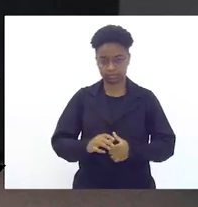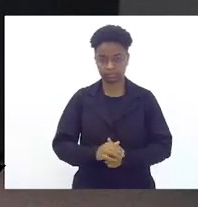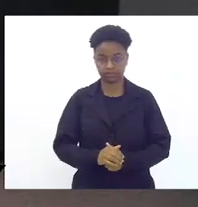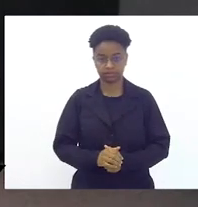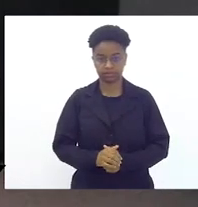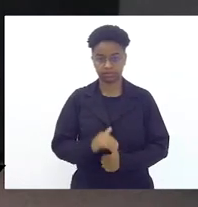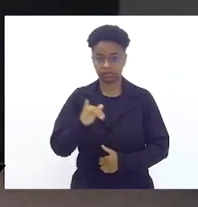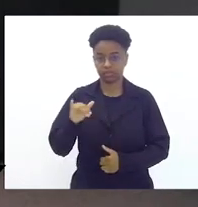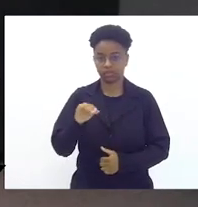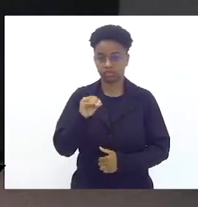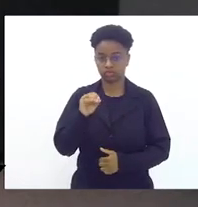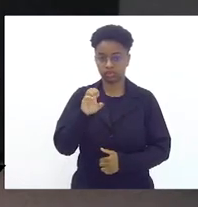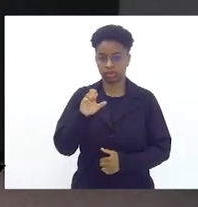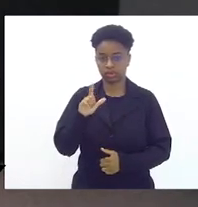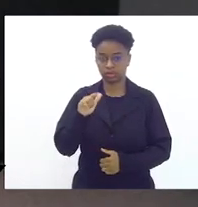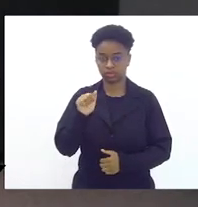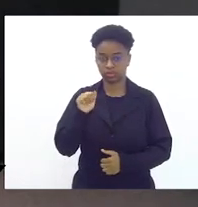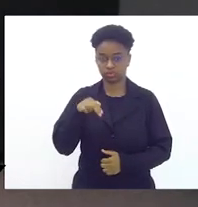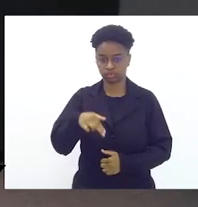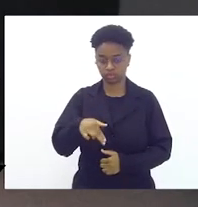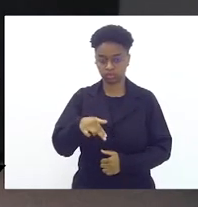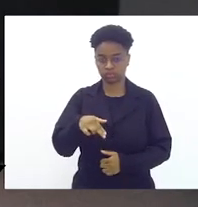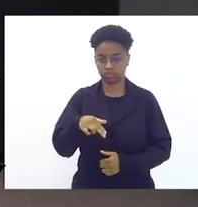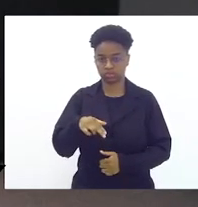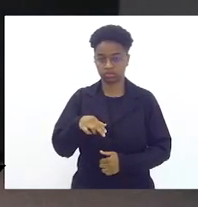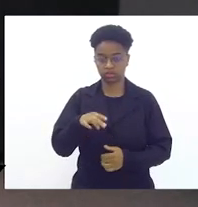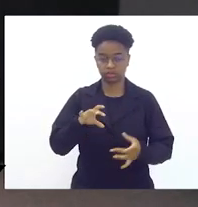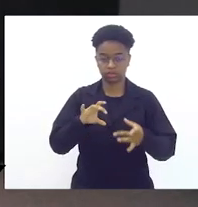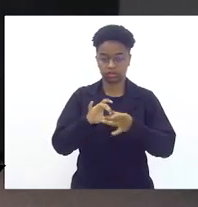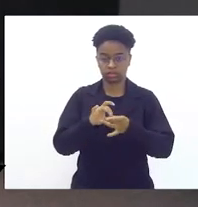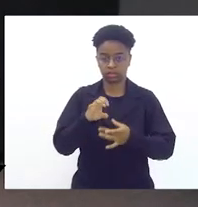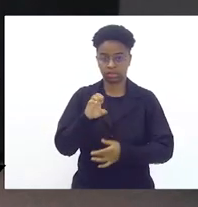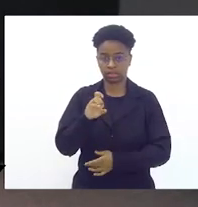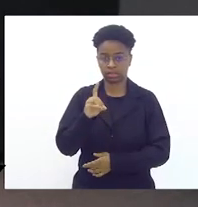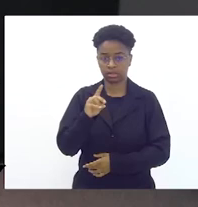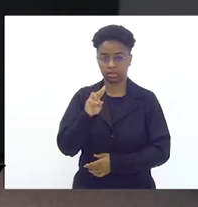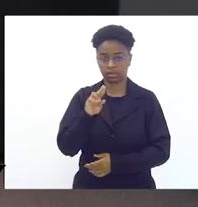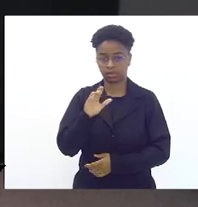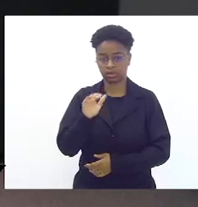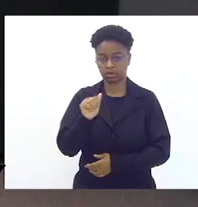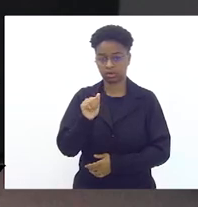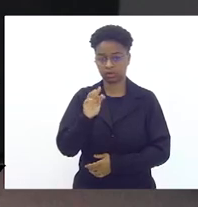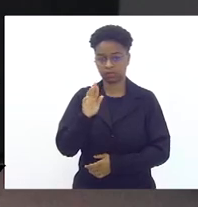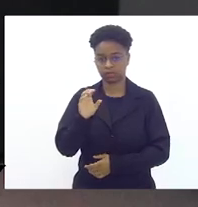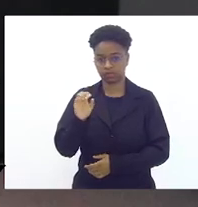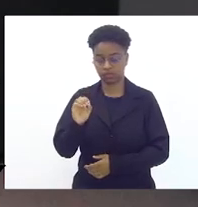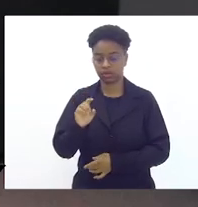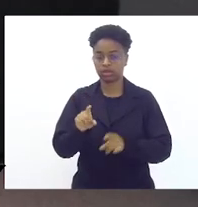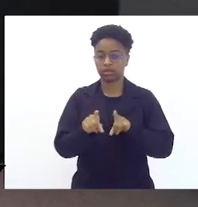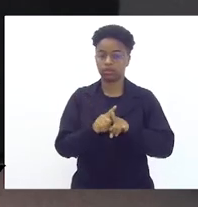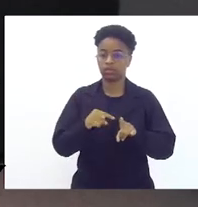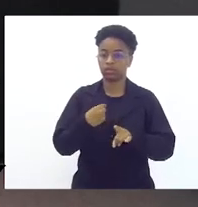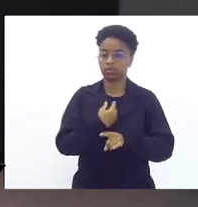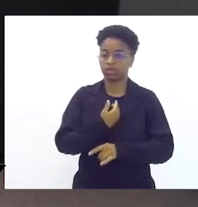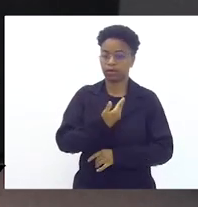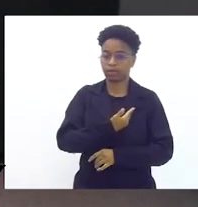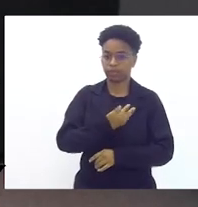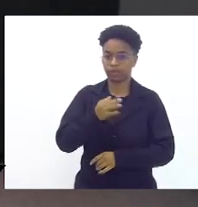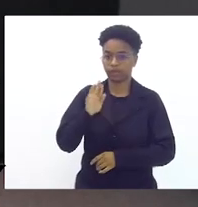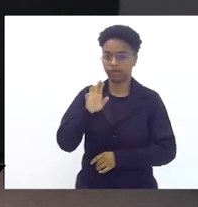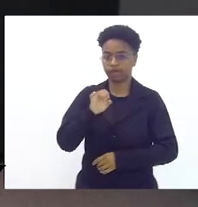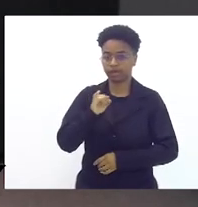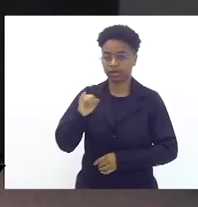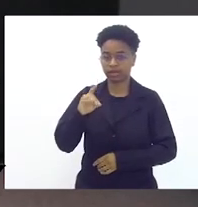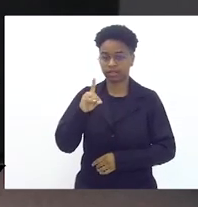o Joelson Santiago pelo educafaro né o nosso grande companheiro Frei Davi não está aqui mas a